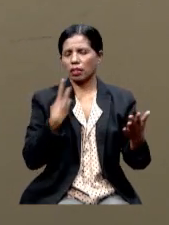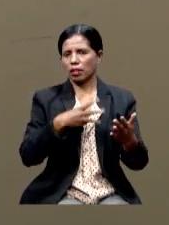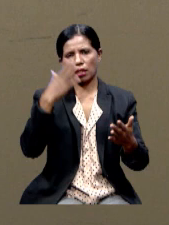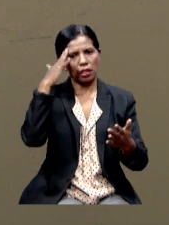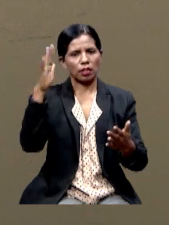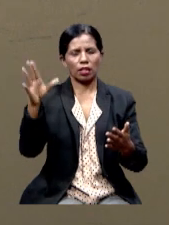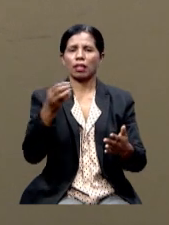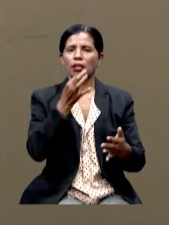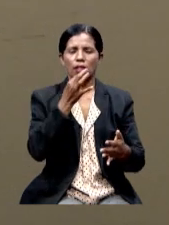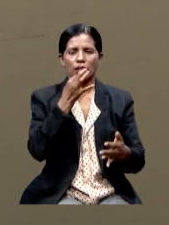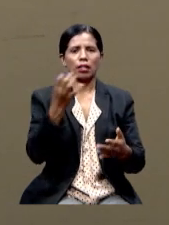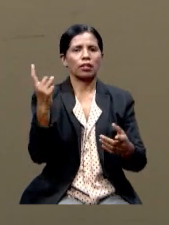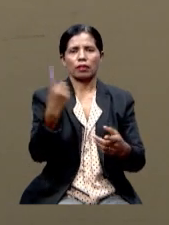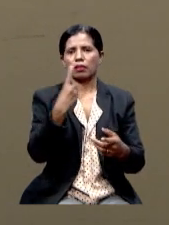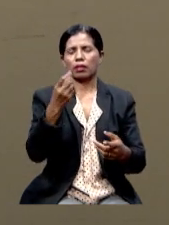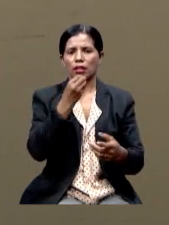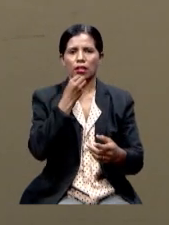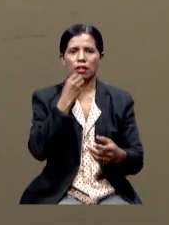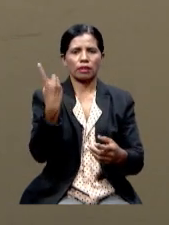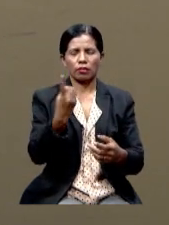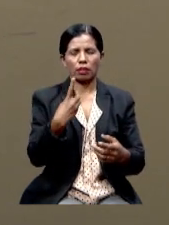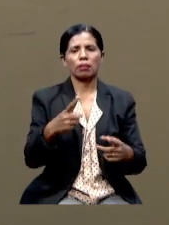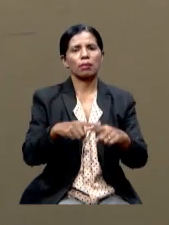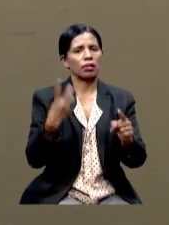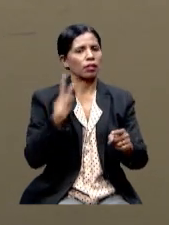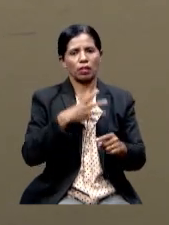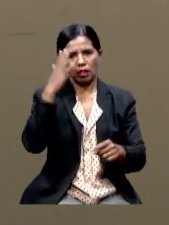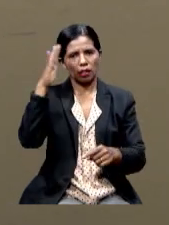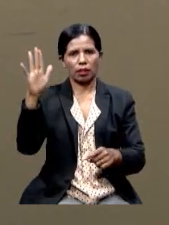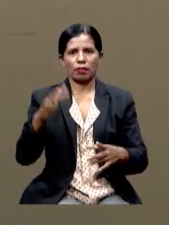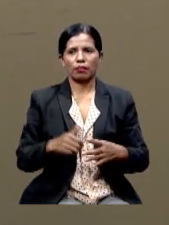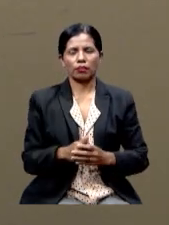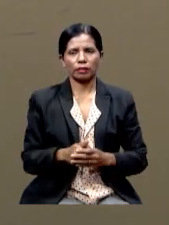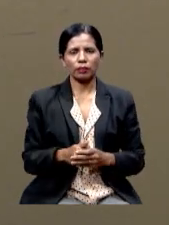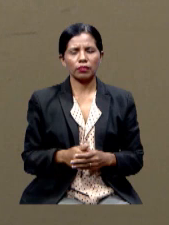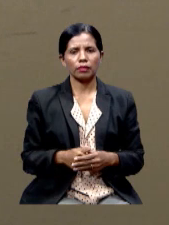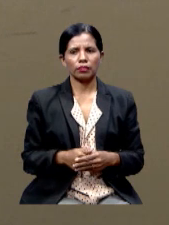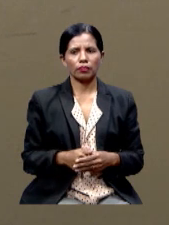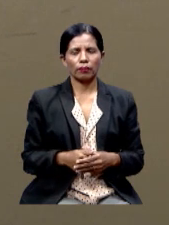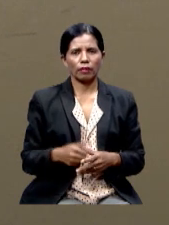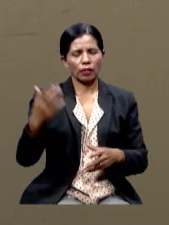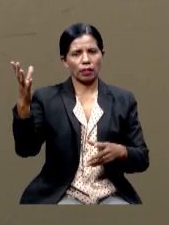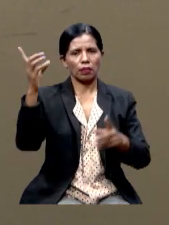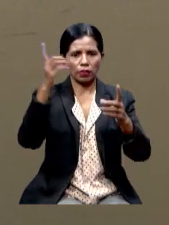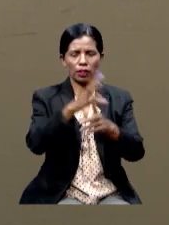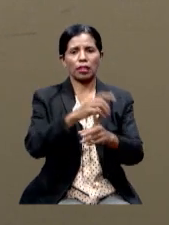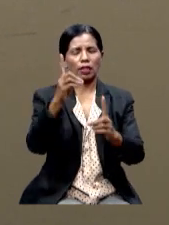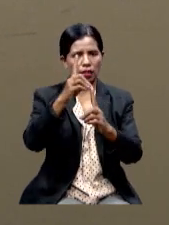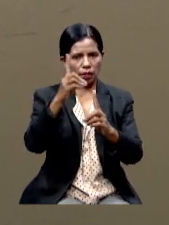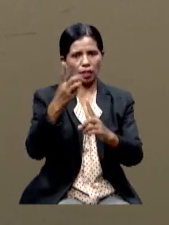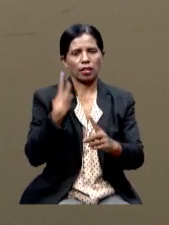público, e nem te será potente. Ia ninia rotulagem definir no banco. Ou